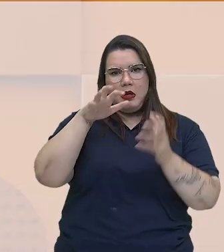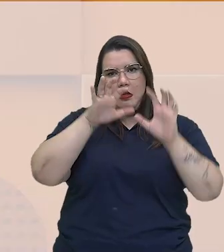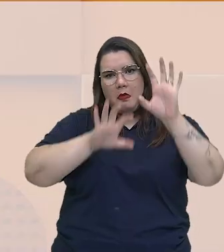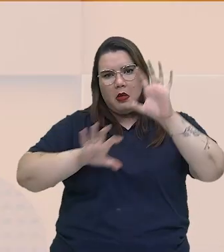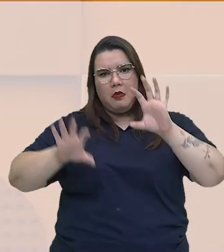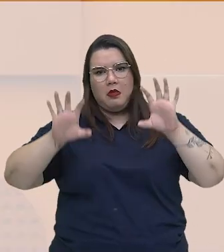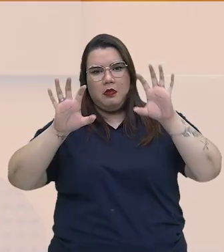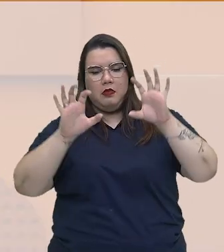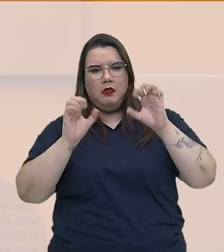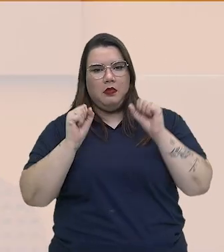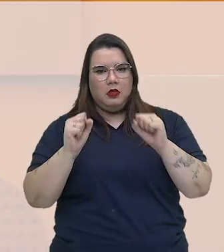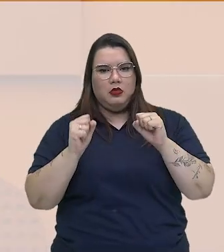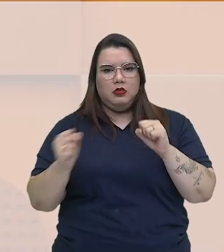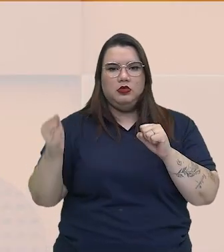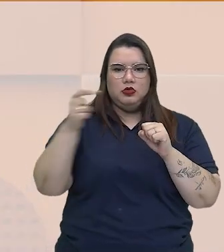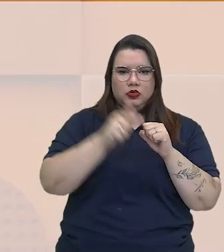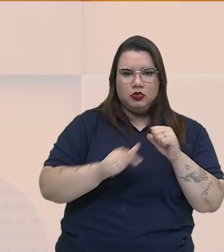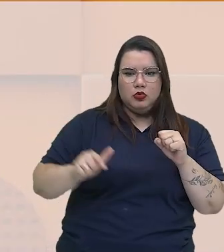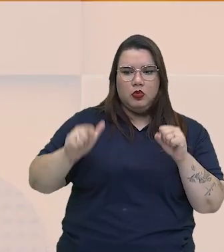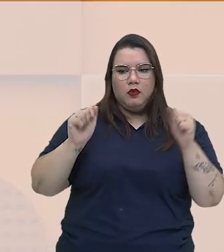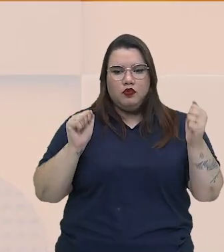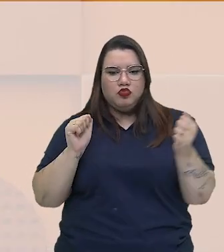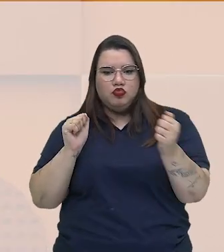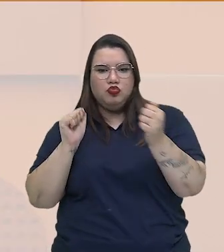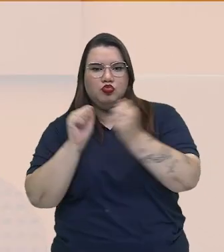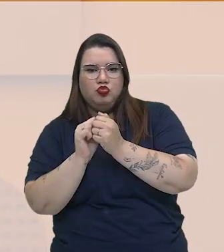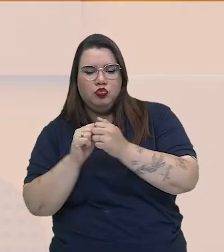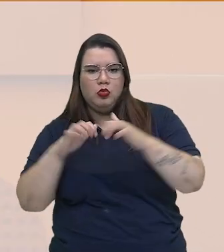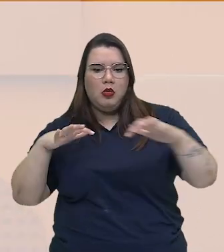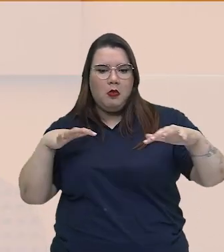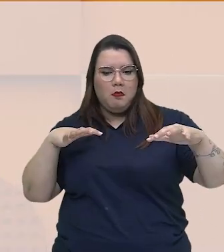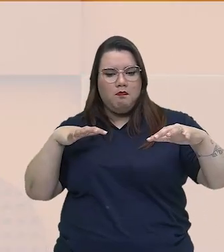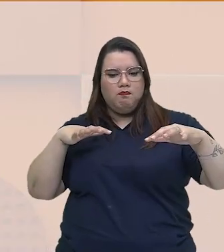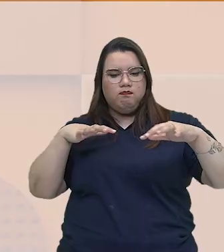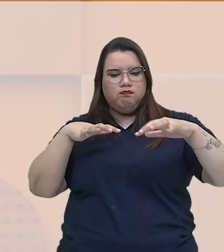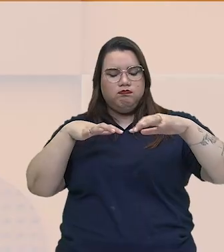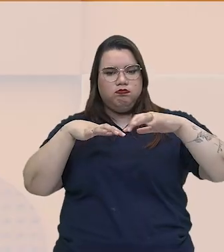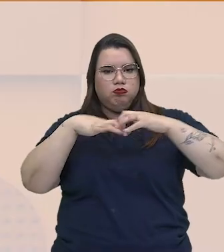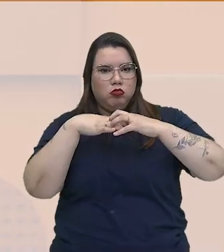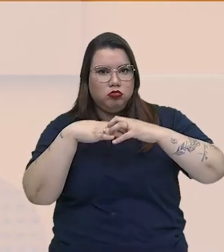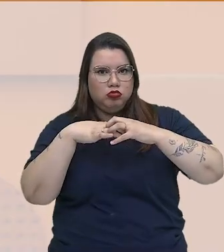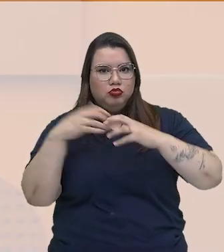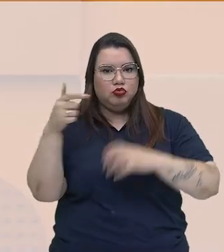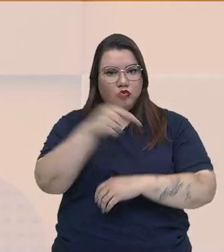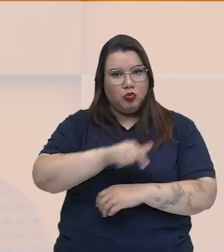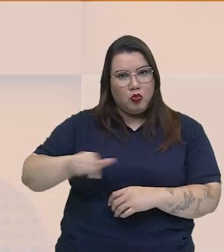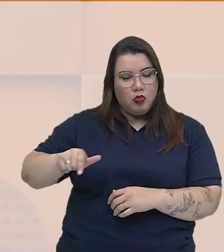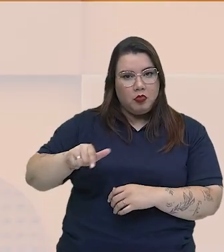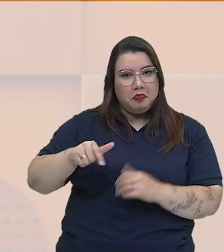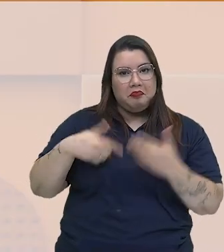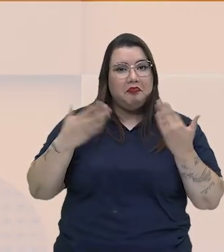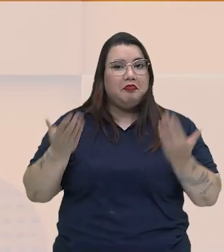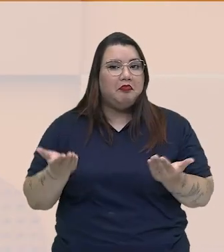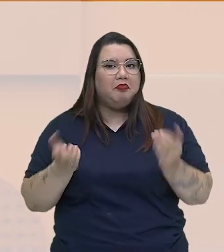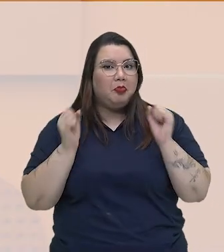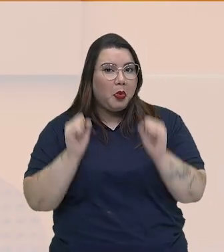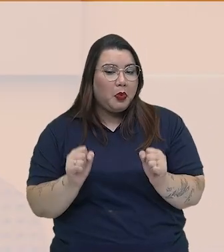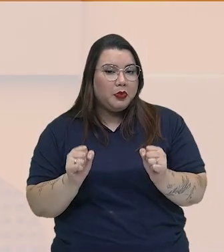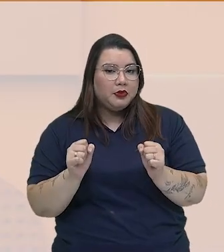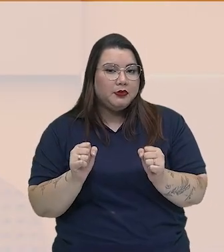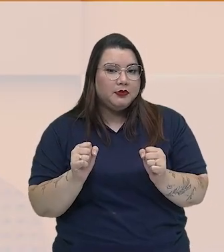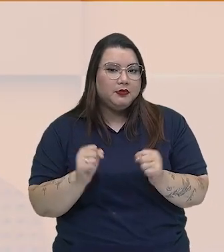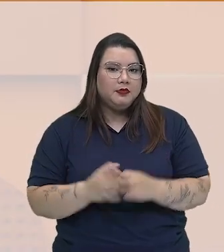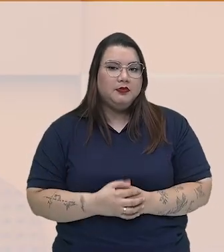eles não podem estar novamente unidos, formando novamente uma grande massa de